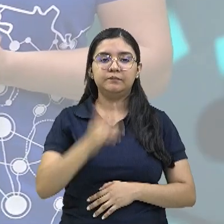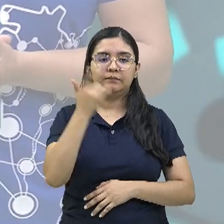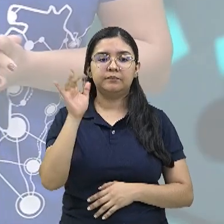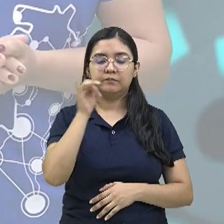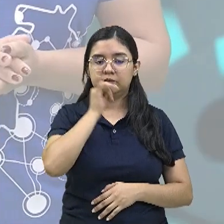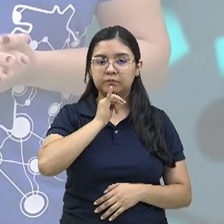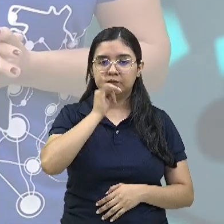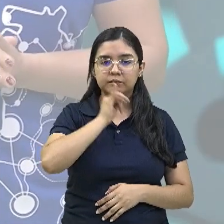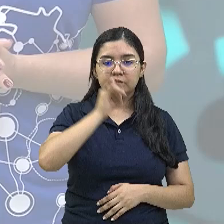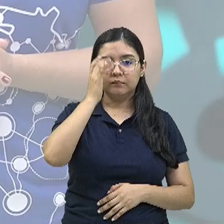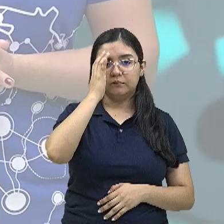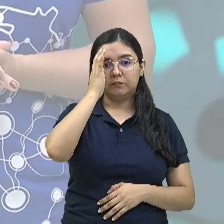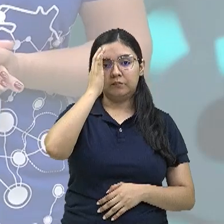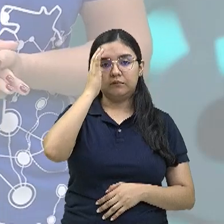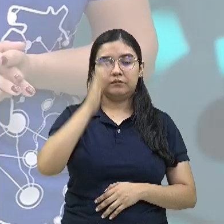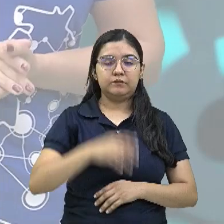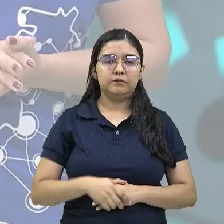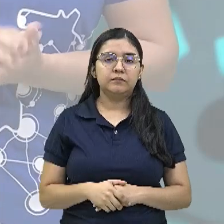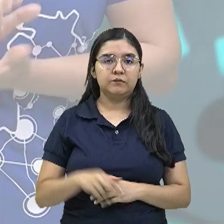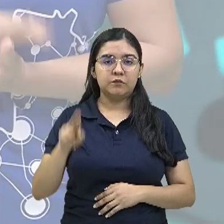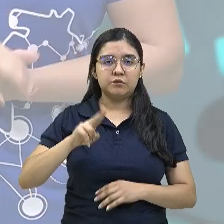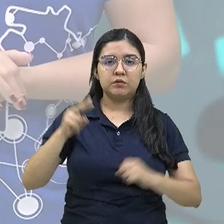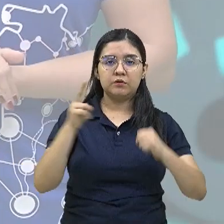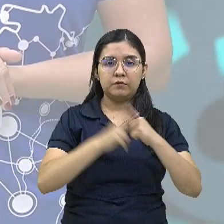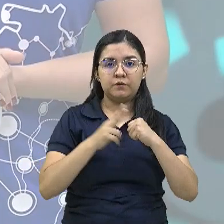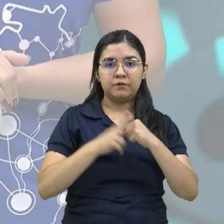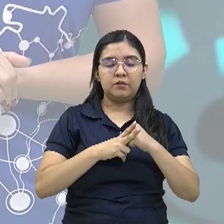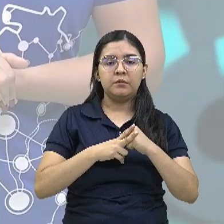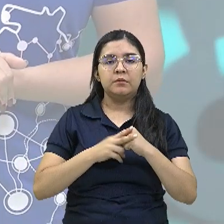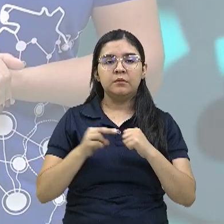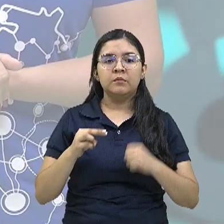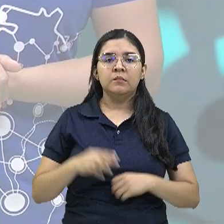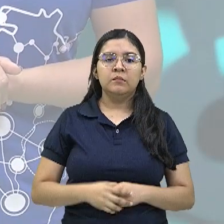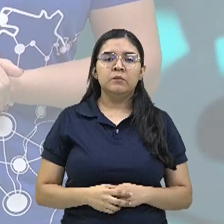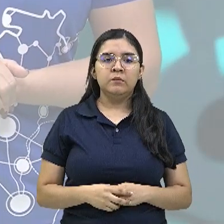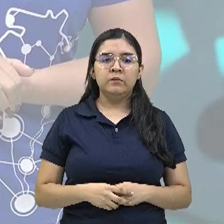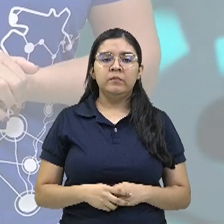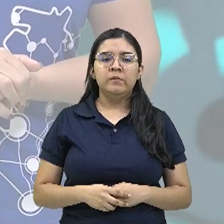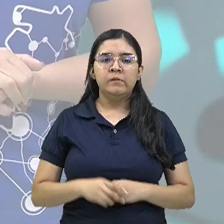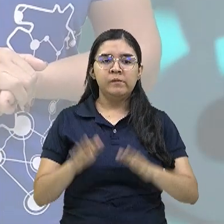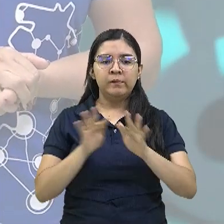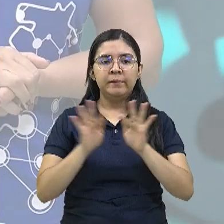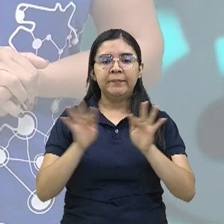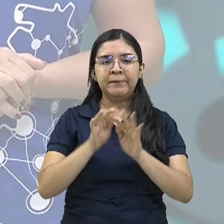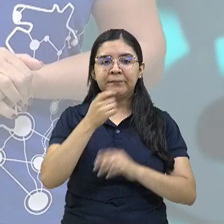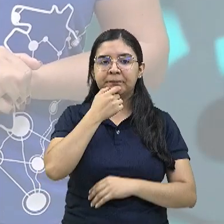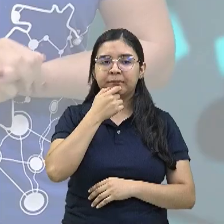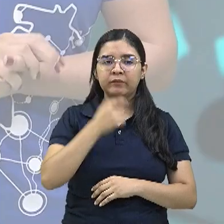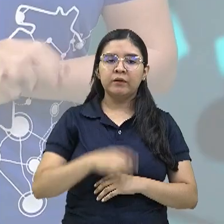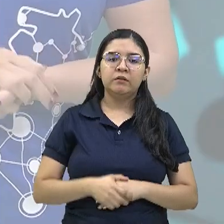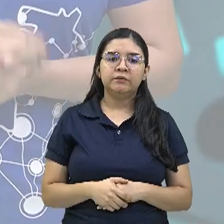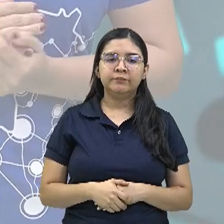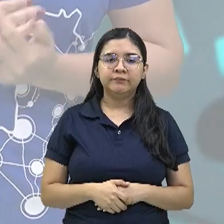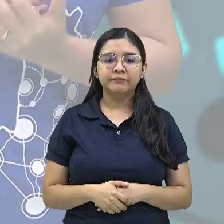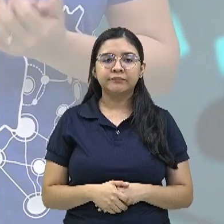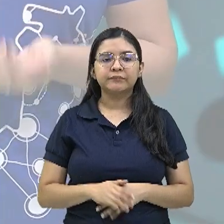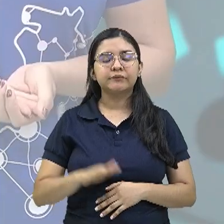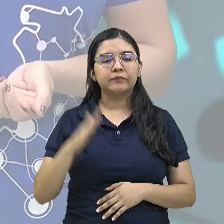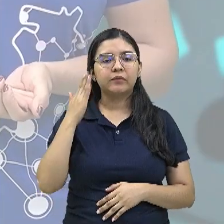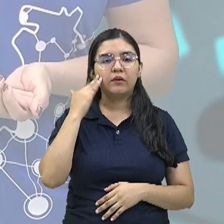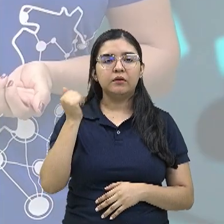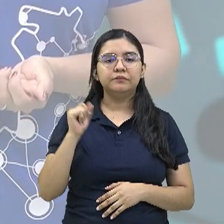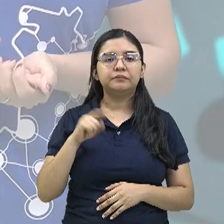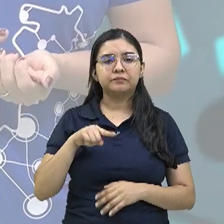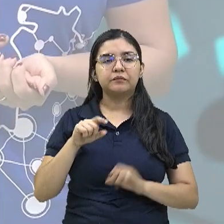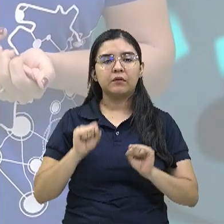com a utilização deste verbo modal. I know you can win the competition. Eu sei que você